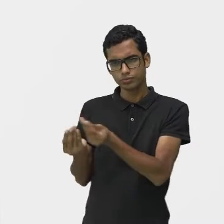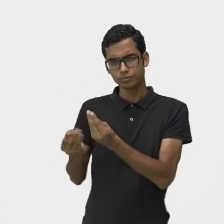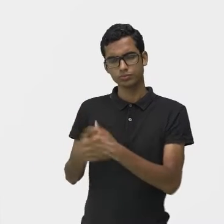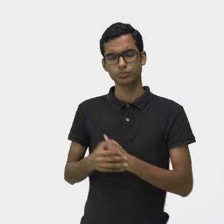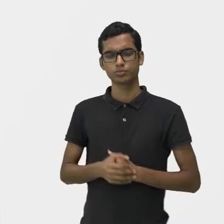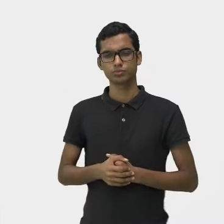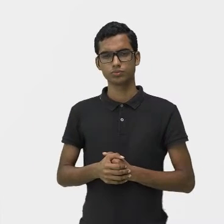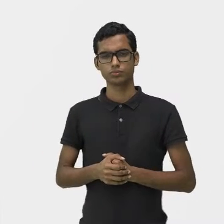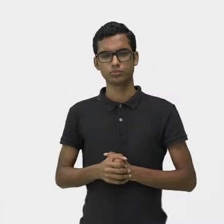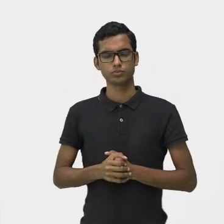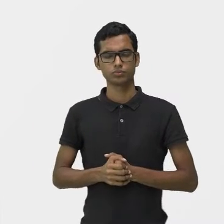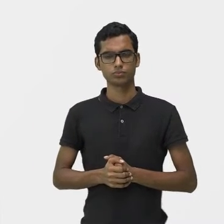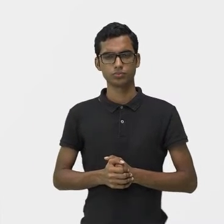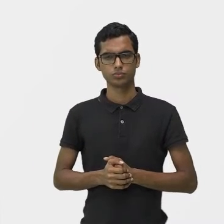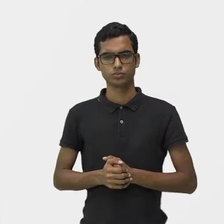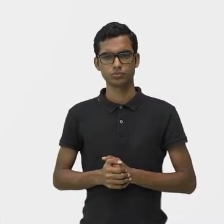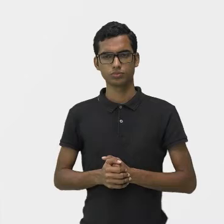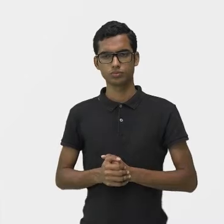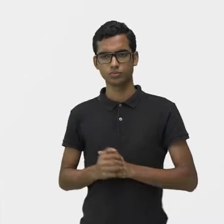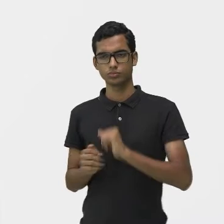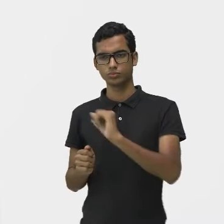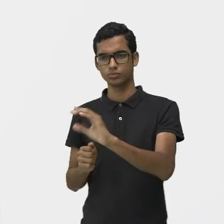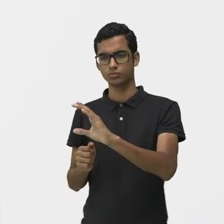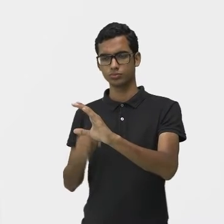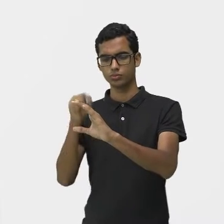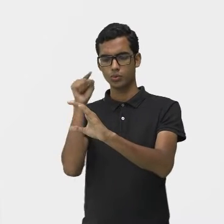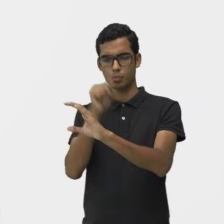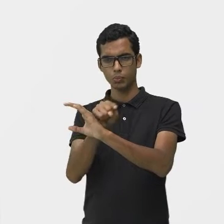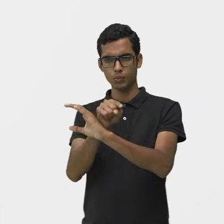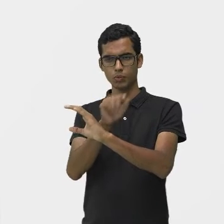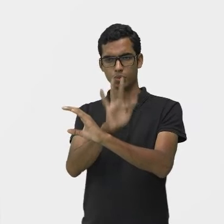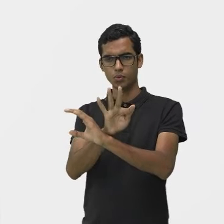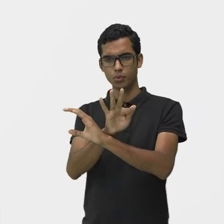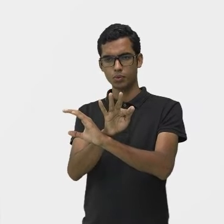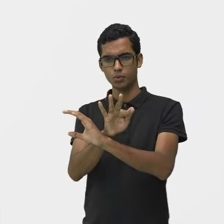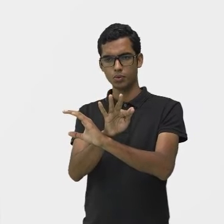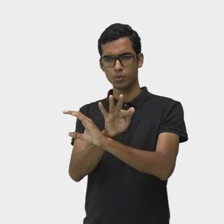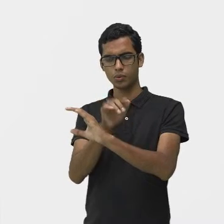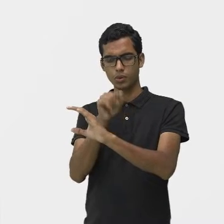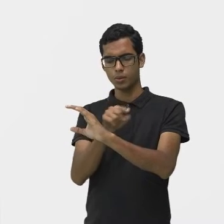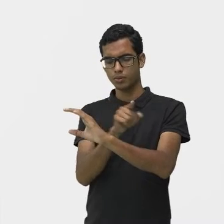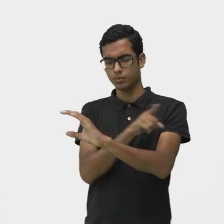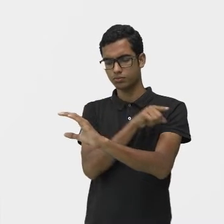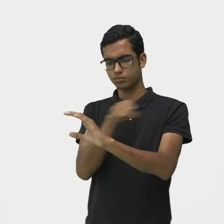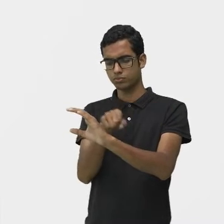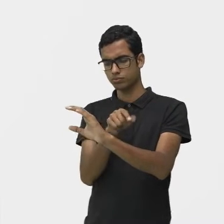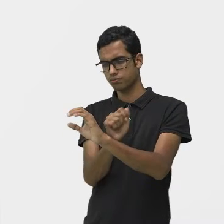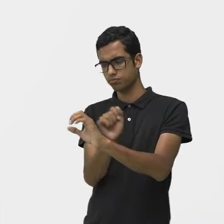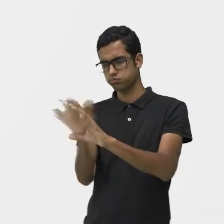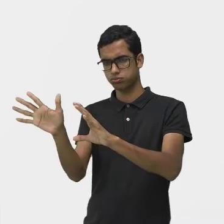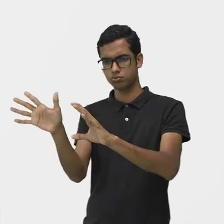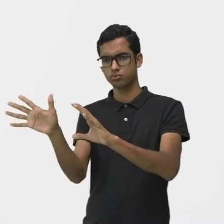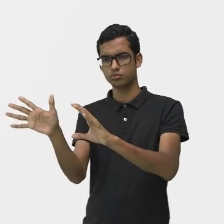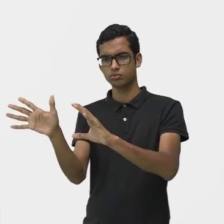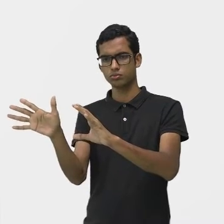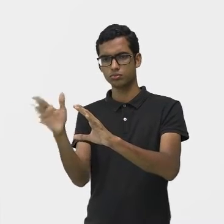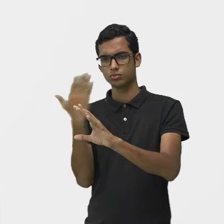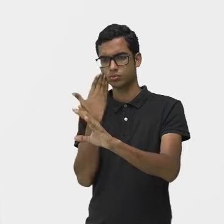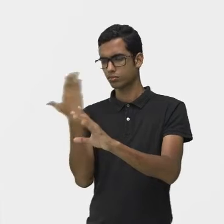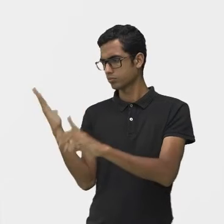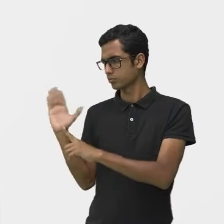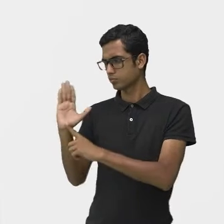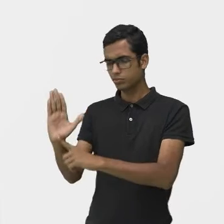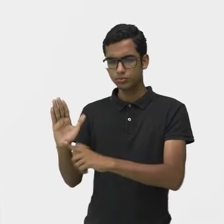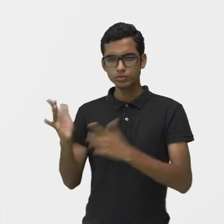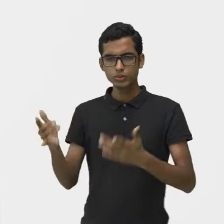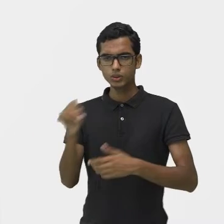um ponto por onde os raios que são refletidos pelo espelho vão passar.